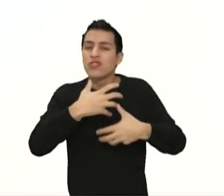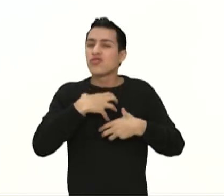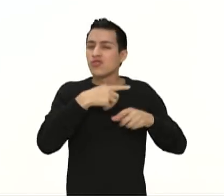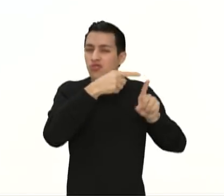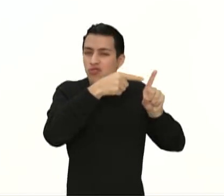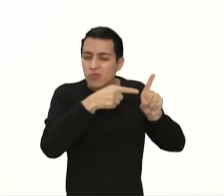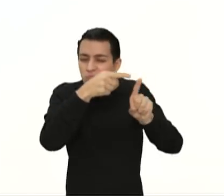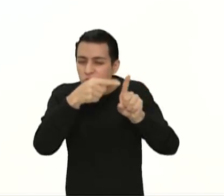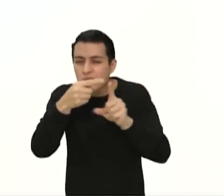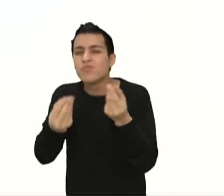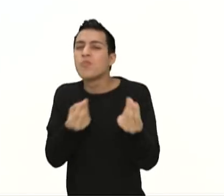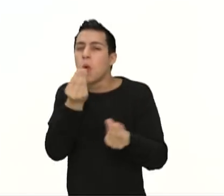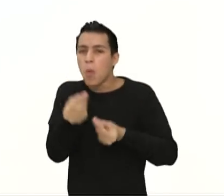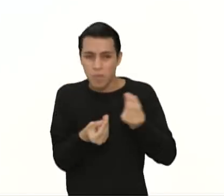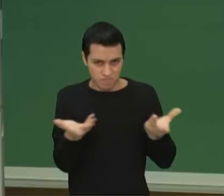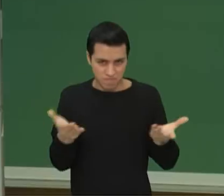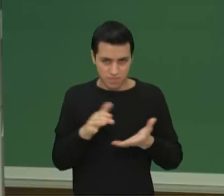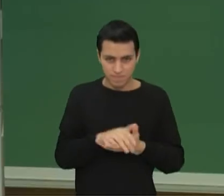situações.